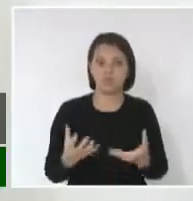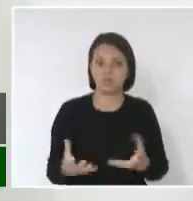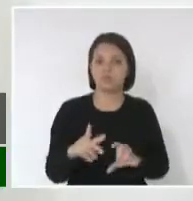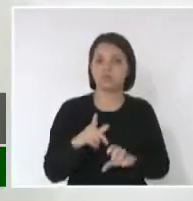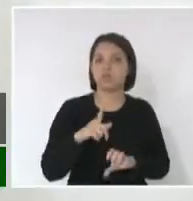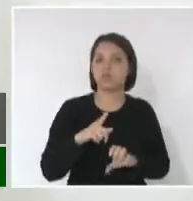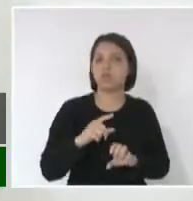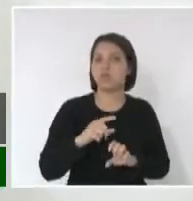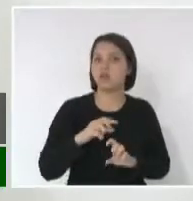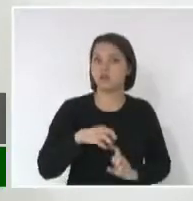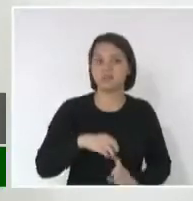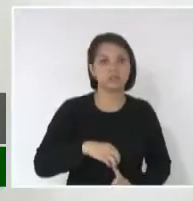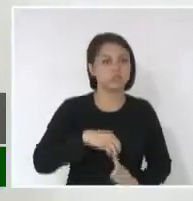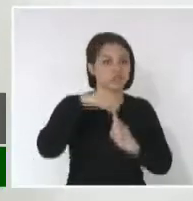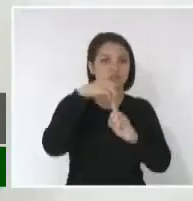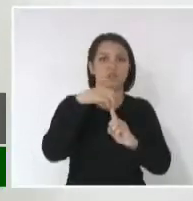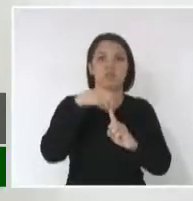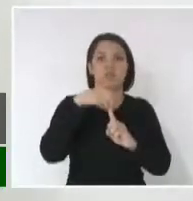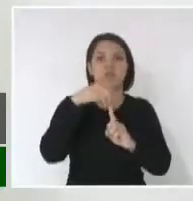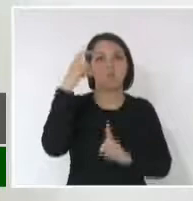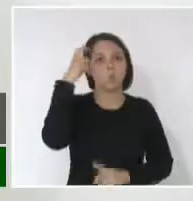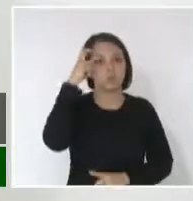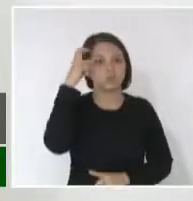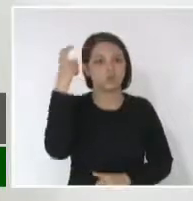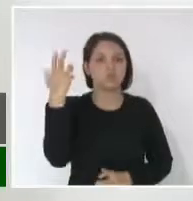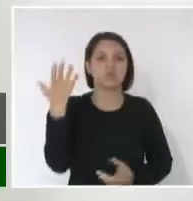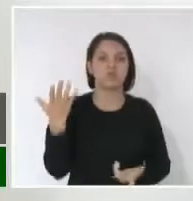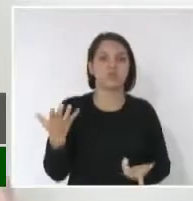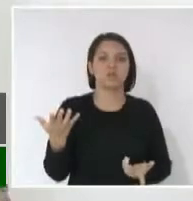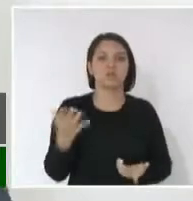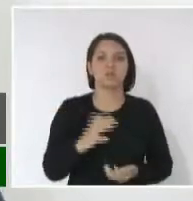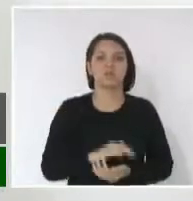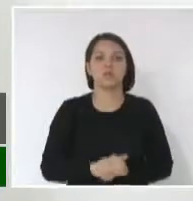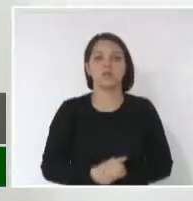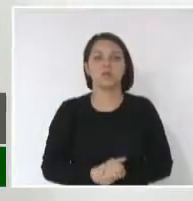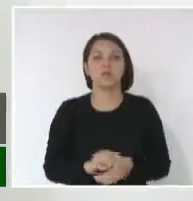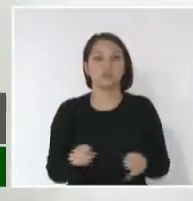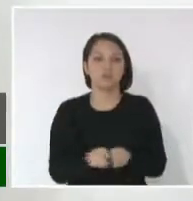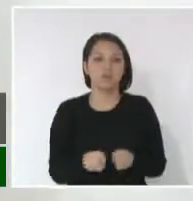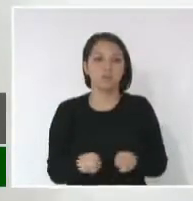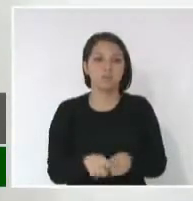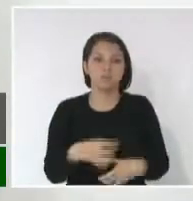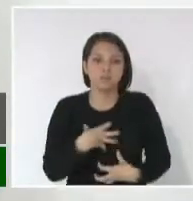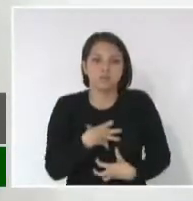no conhecimento, se destaca nesse espírito empreendedor,